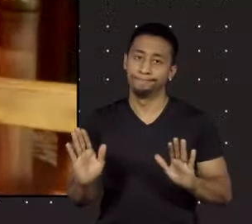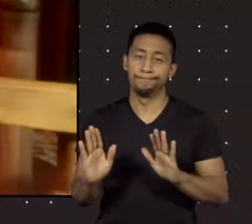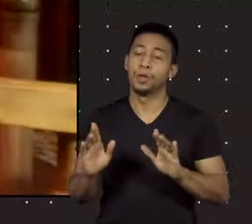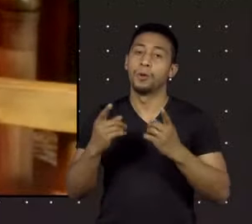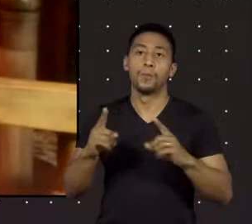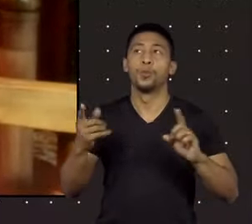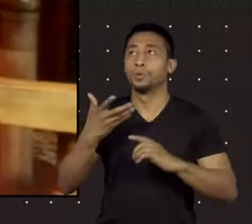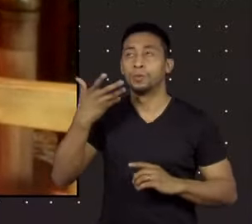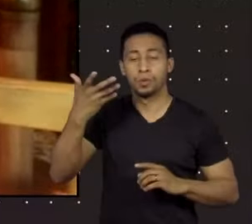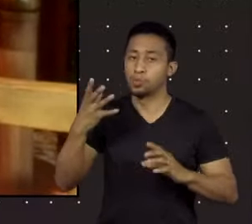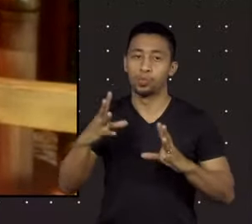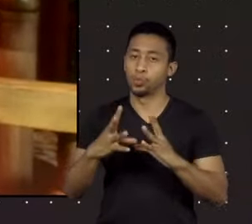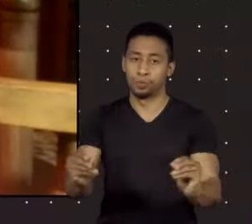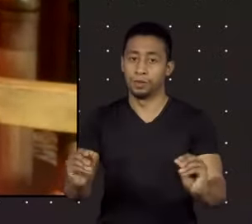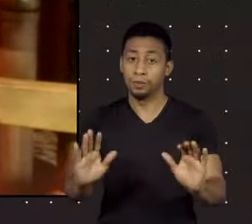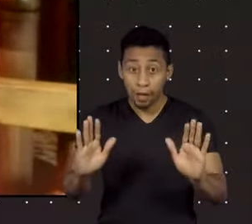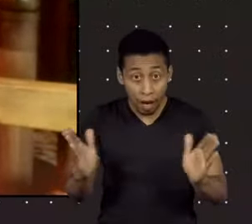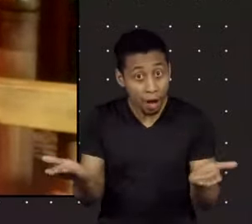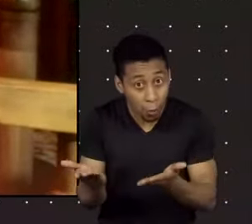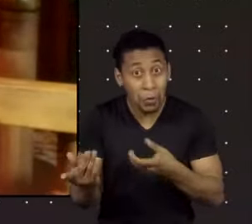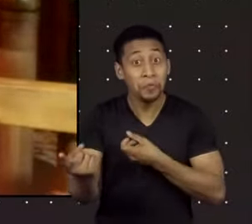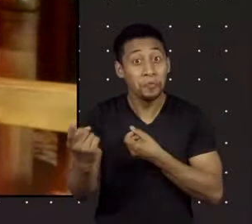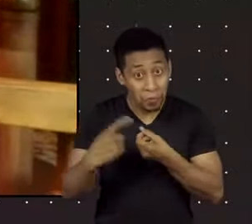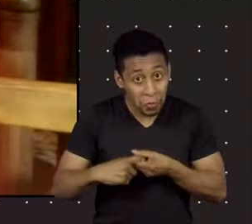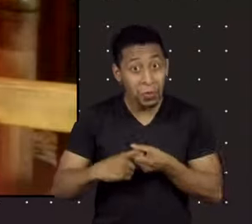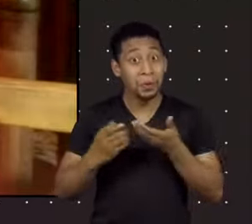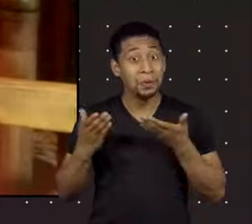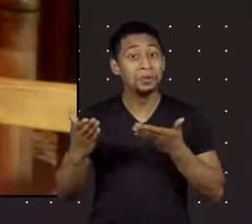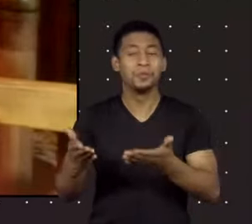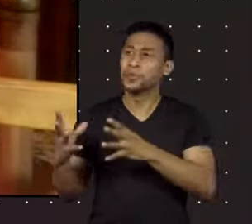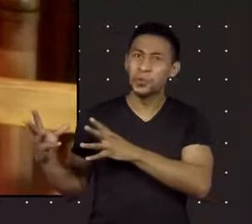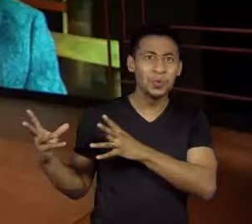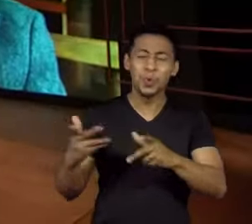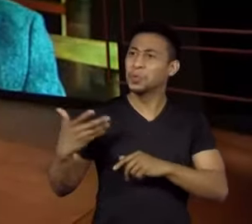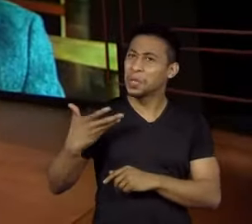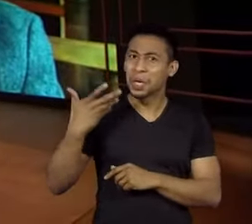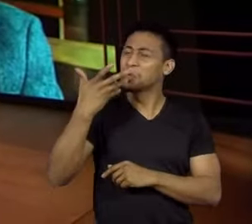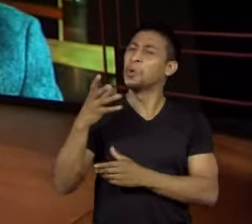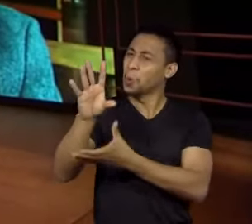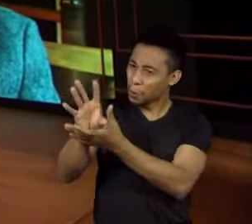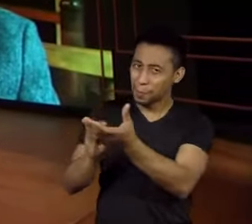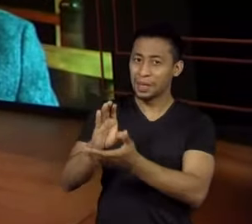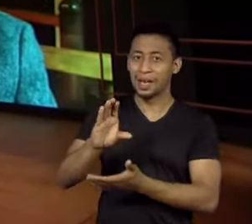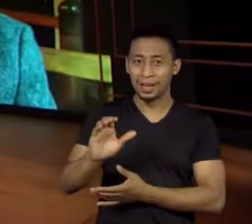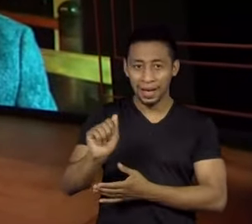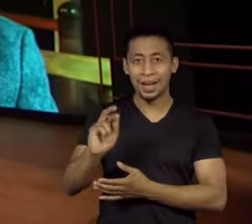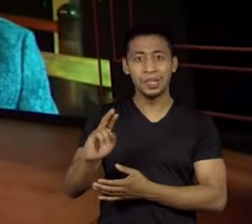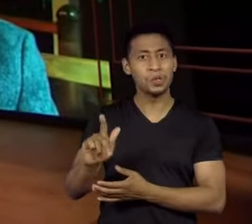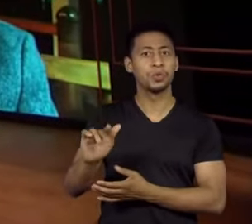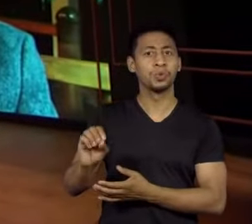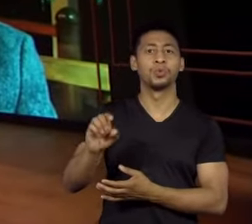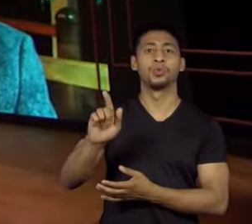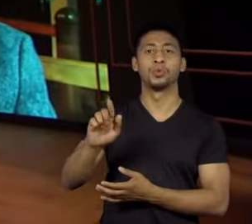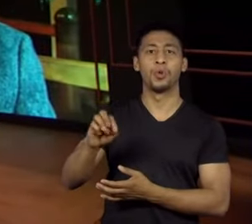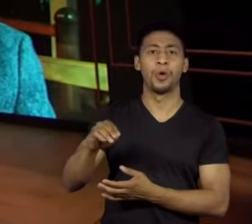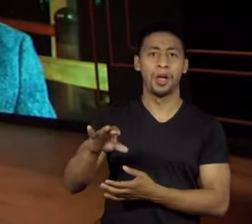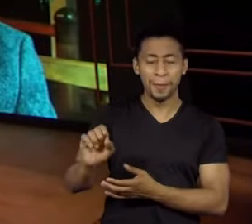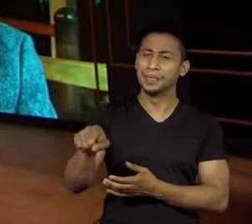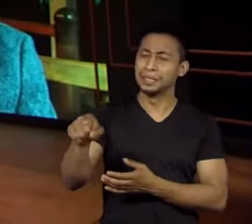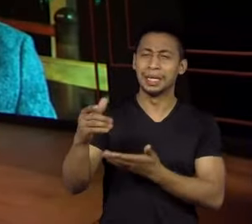da ópera do mundo. Mas agora ele está voltando e todos os grandes cantores do mundo cantam o Carlos Gomes, né? Plácido Domingo,